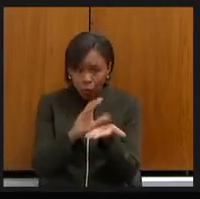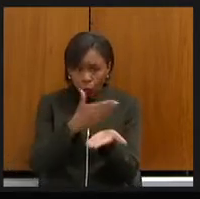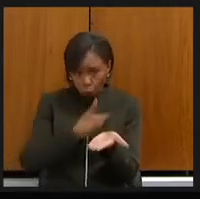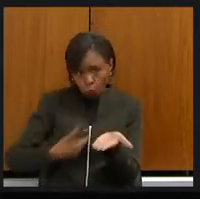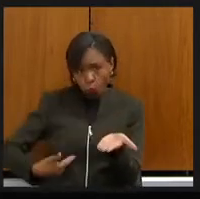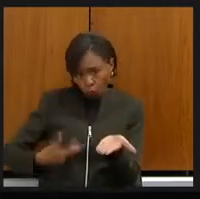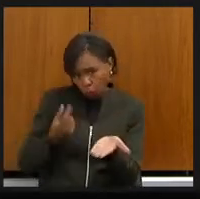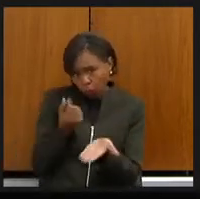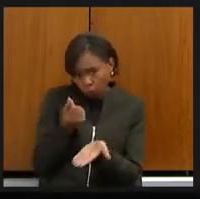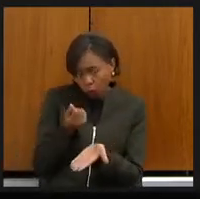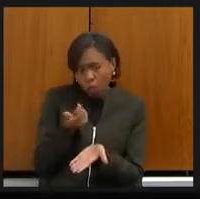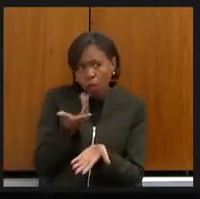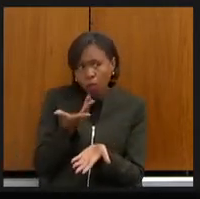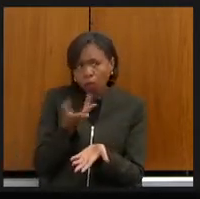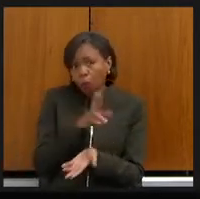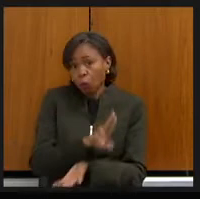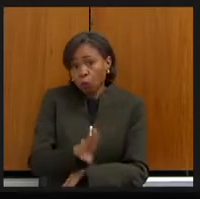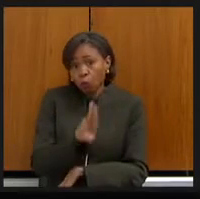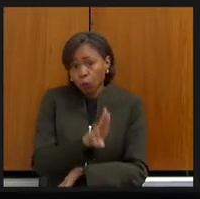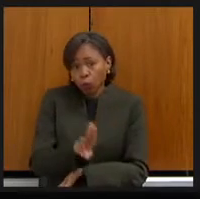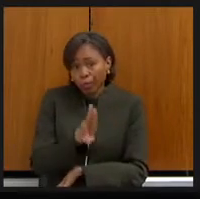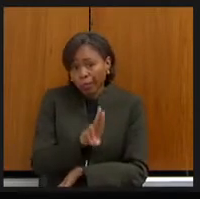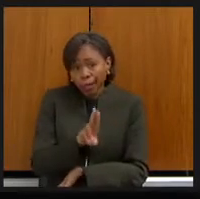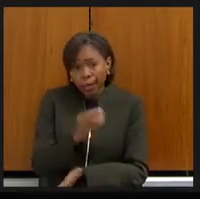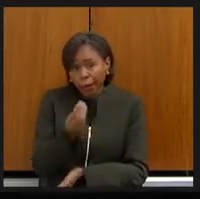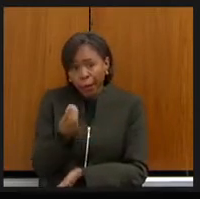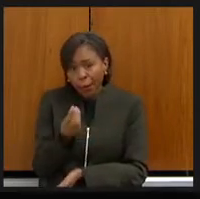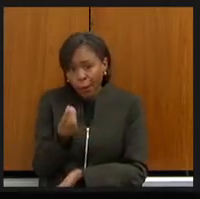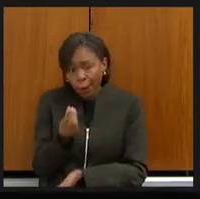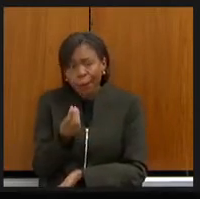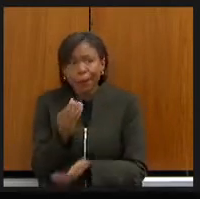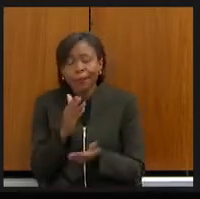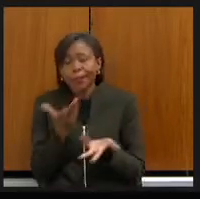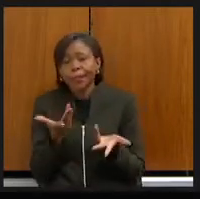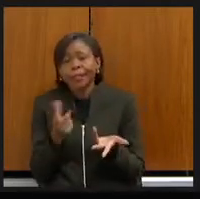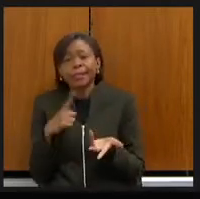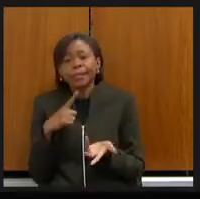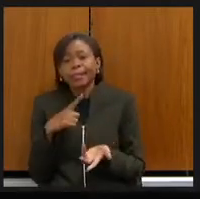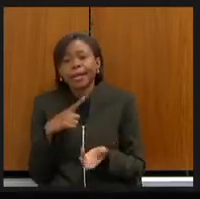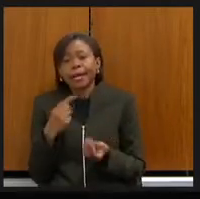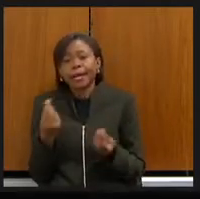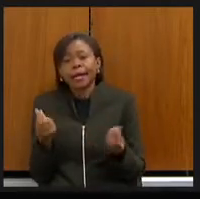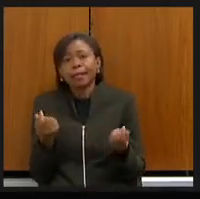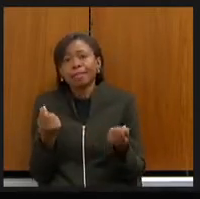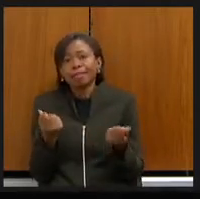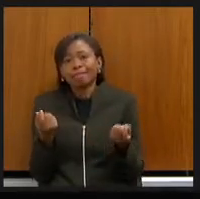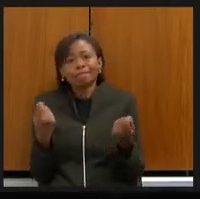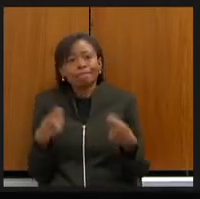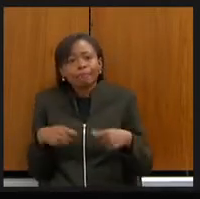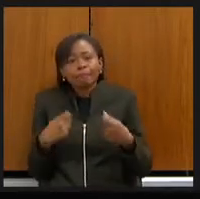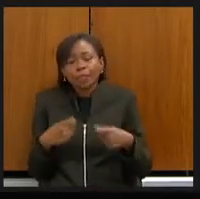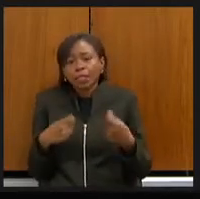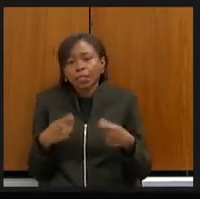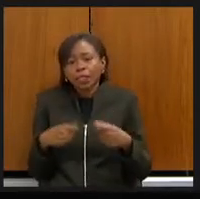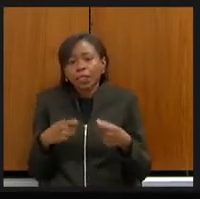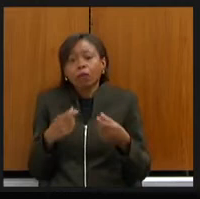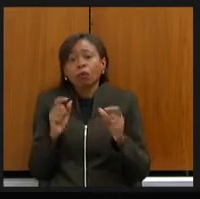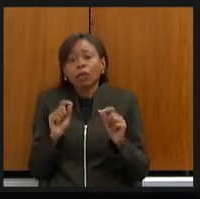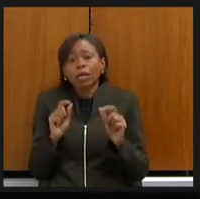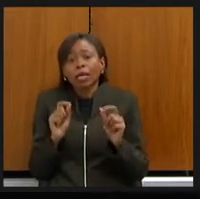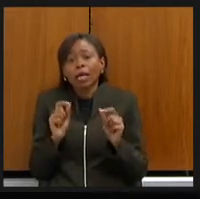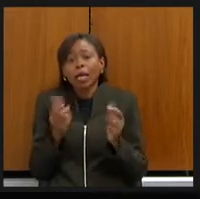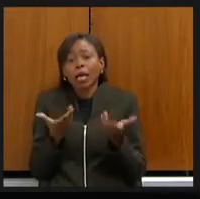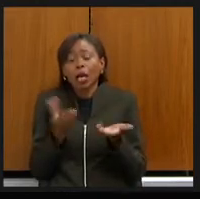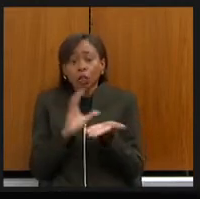ele está sendo voltado ele deveria a gente deveria distribuir